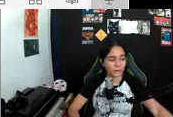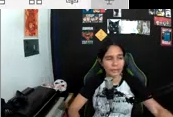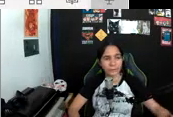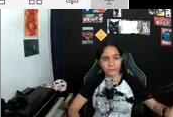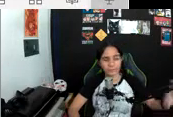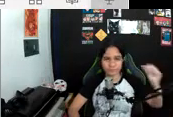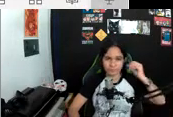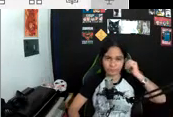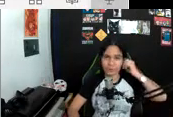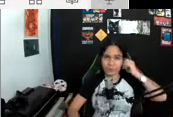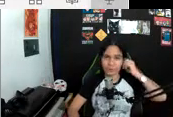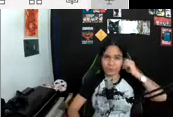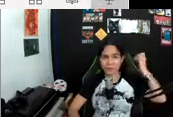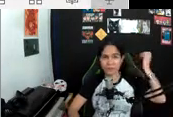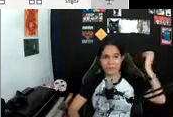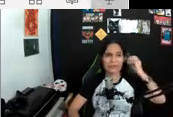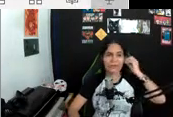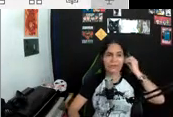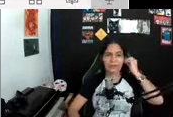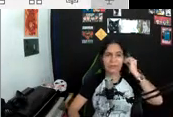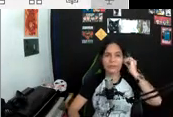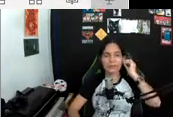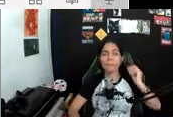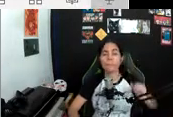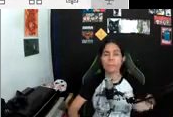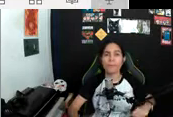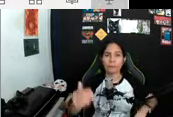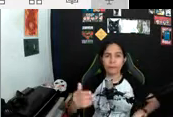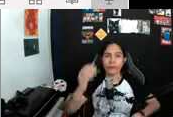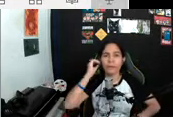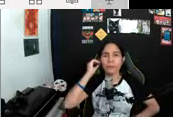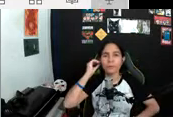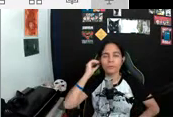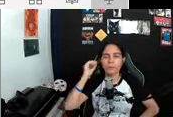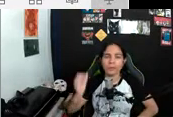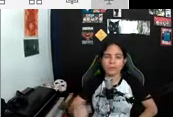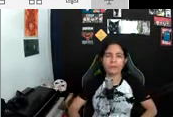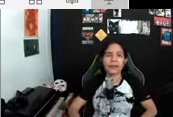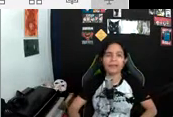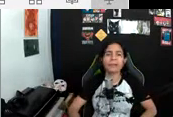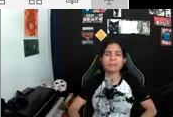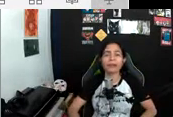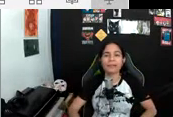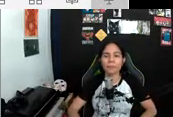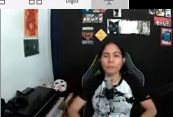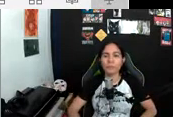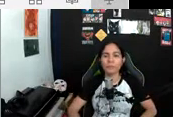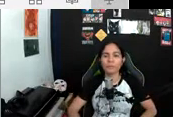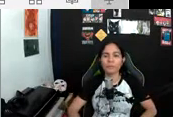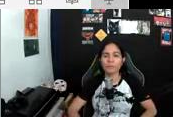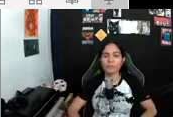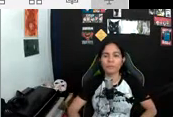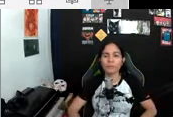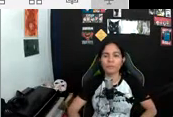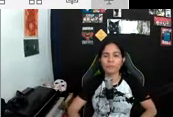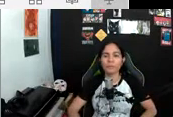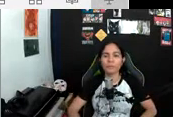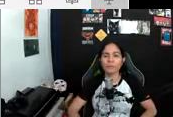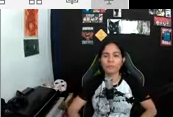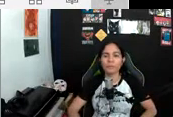Dentro dos direitos, no artigo 60 diz que é um direito do profissional de enfermagem participar de movimentos